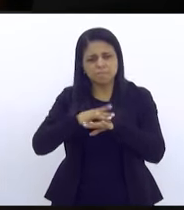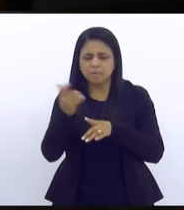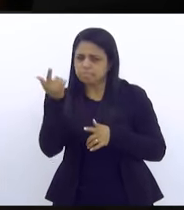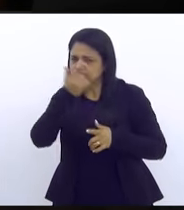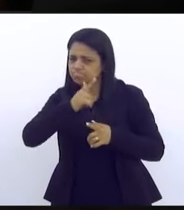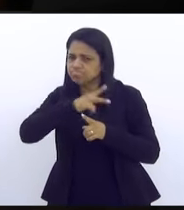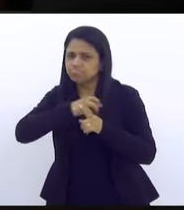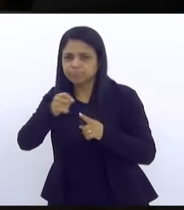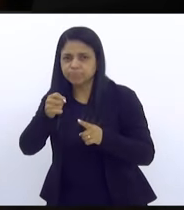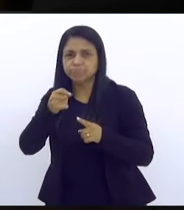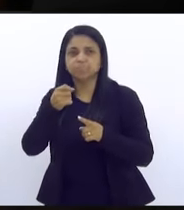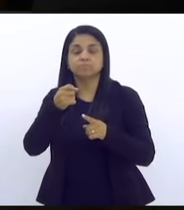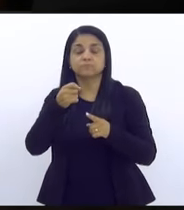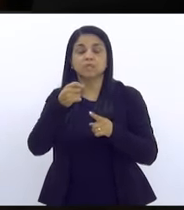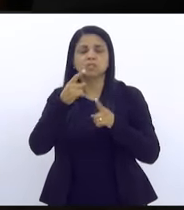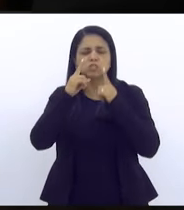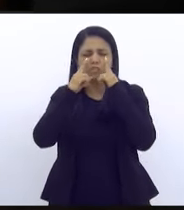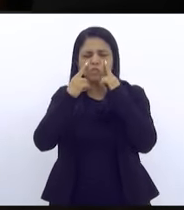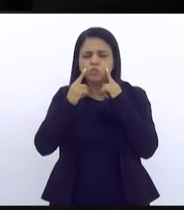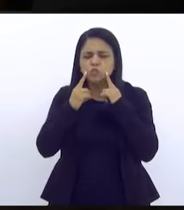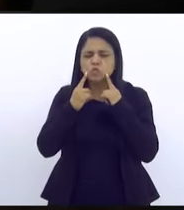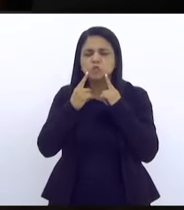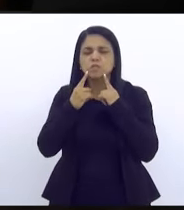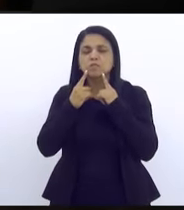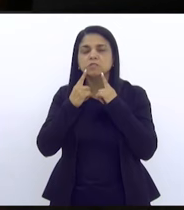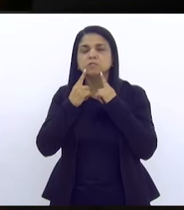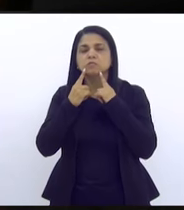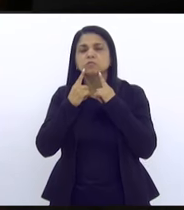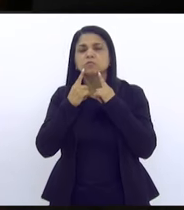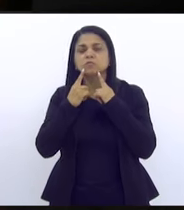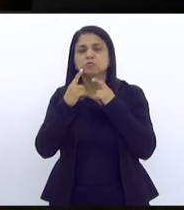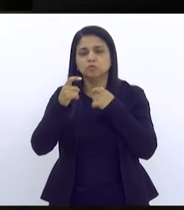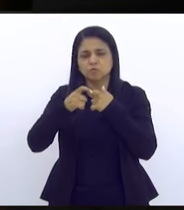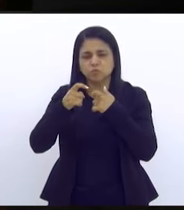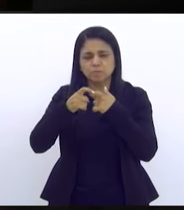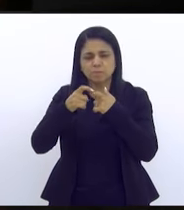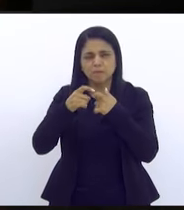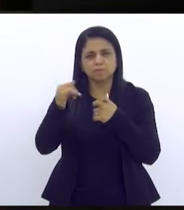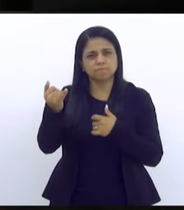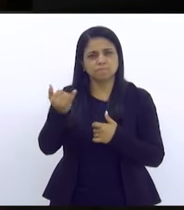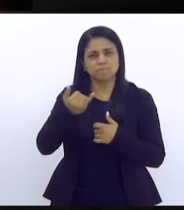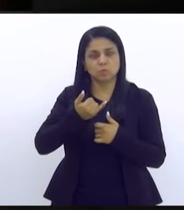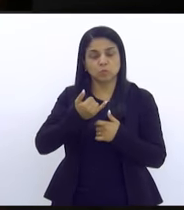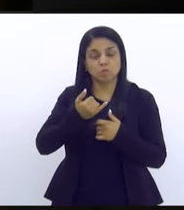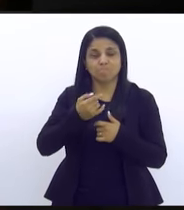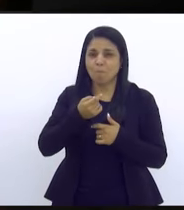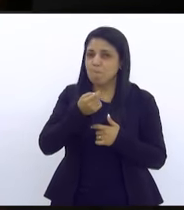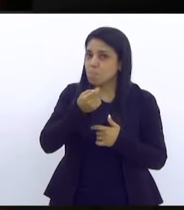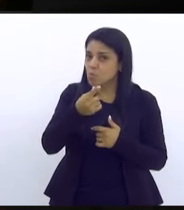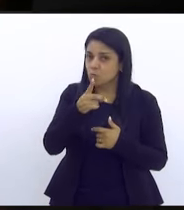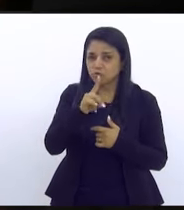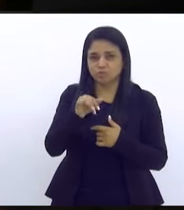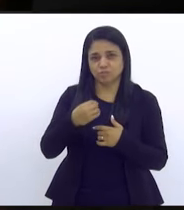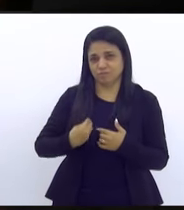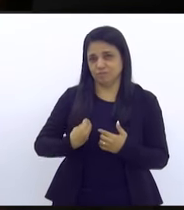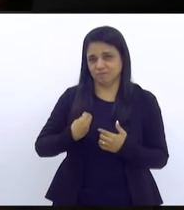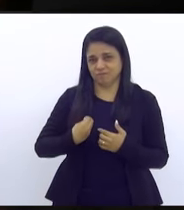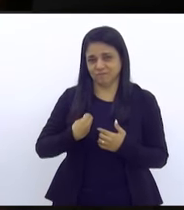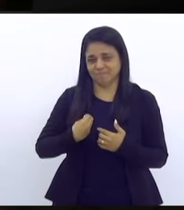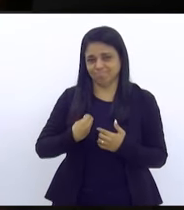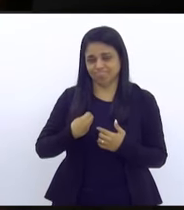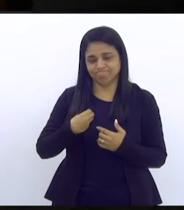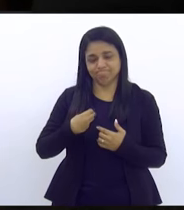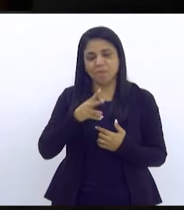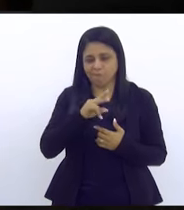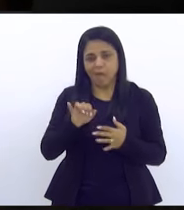venceu. E um dia ele chorando, não sabia, os médicos deram poucos dias de vida, pouco tempo de vida para